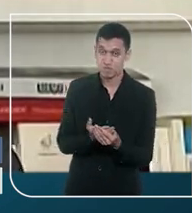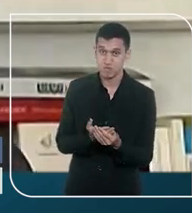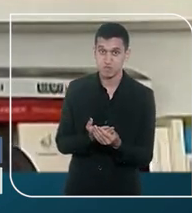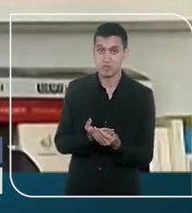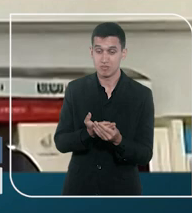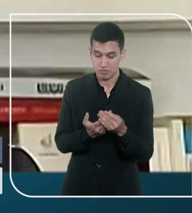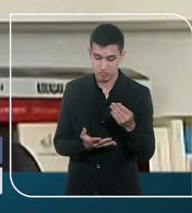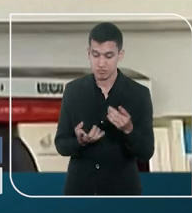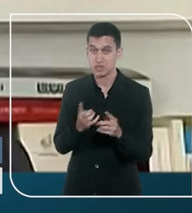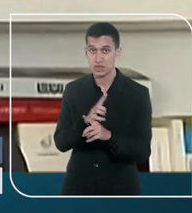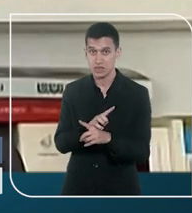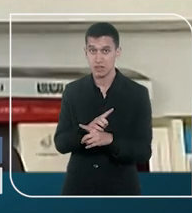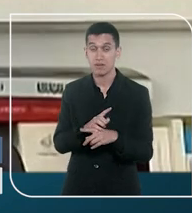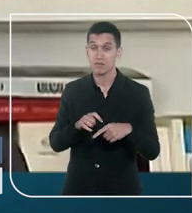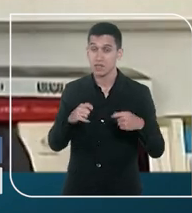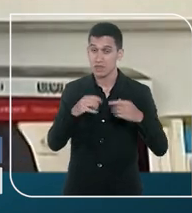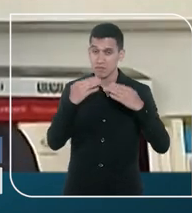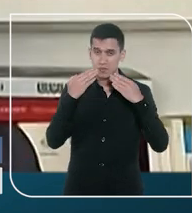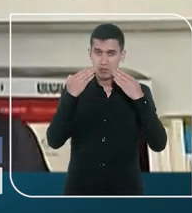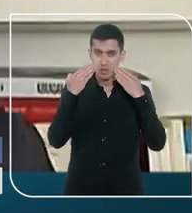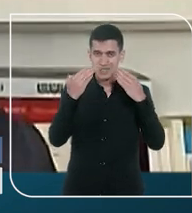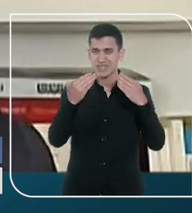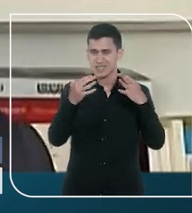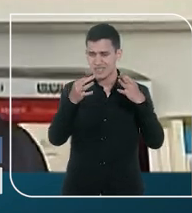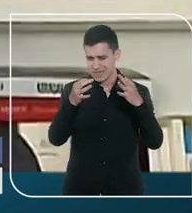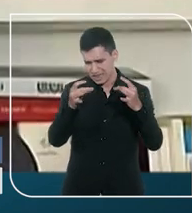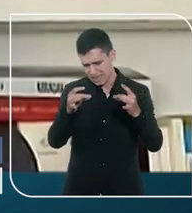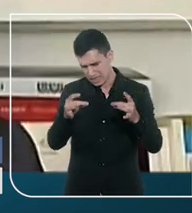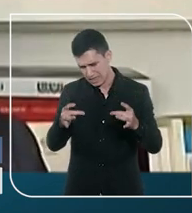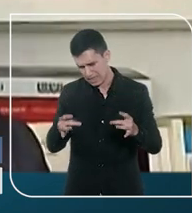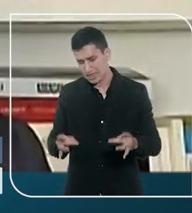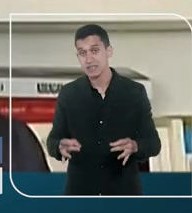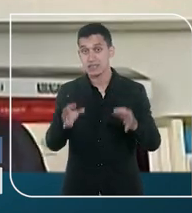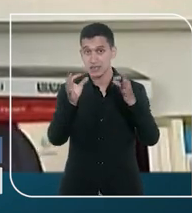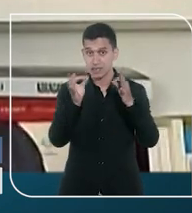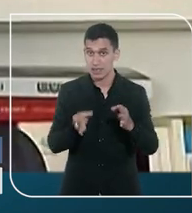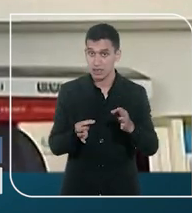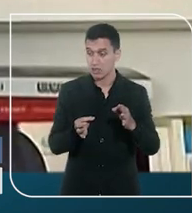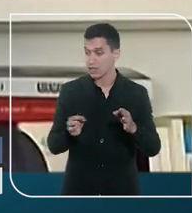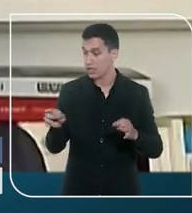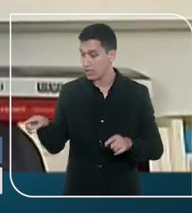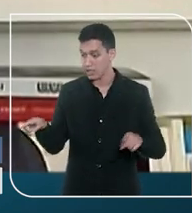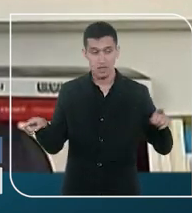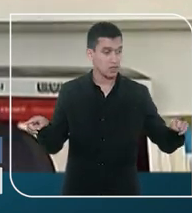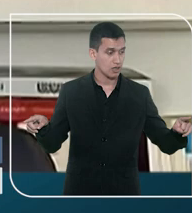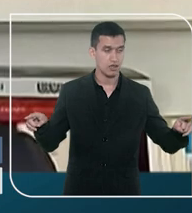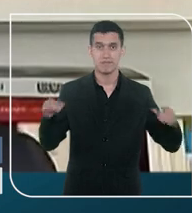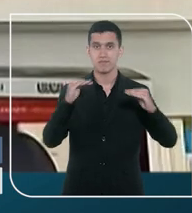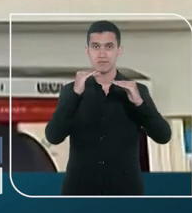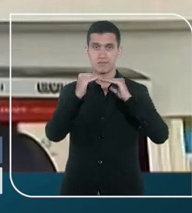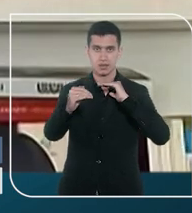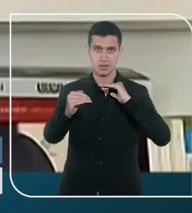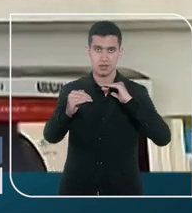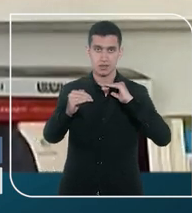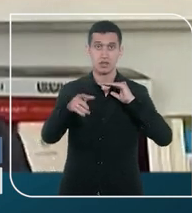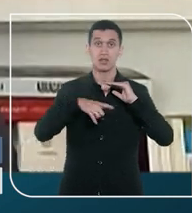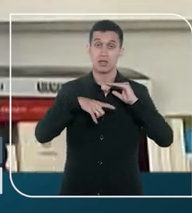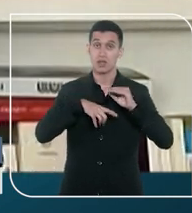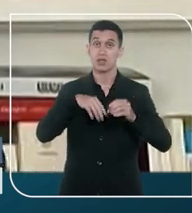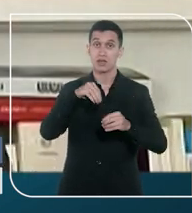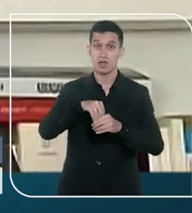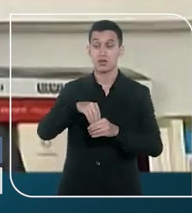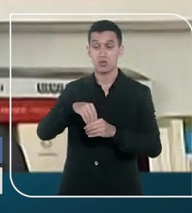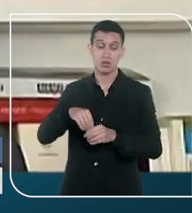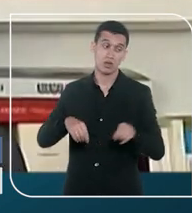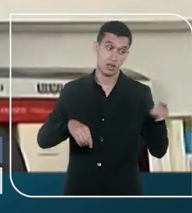uma demonstração efetiva desse dissídio, dessa divergência que existe entre o acórdão impugnado